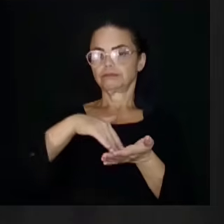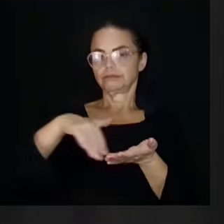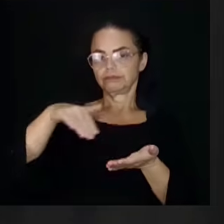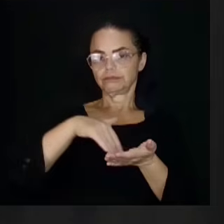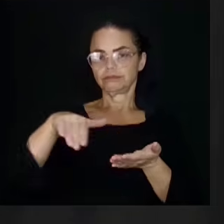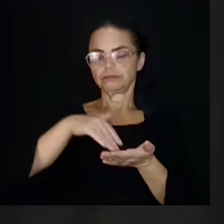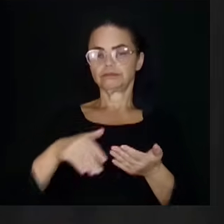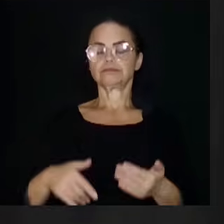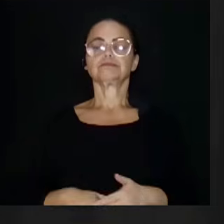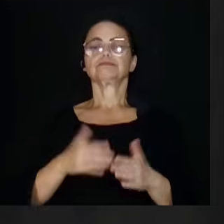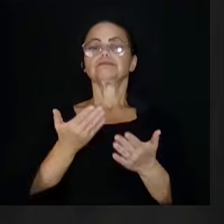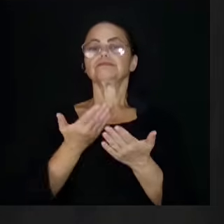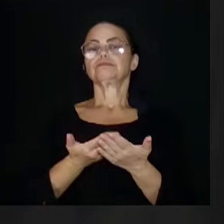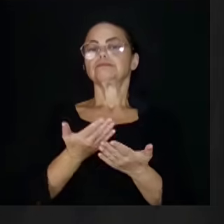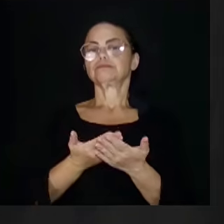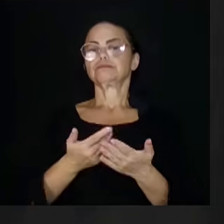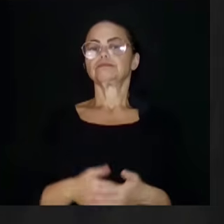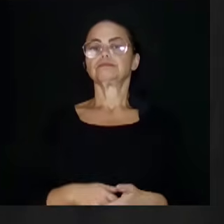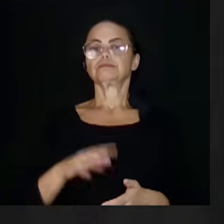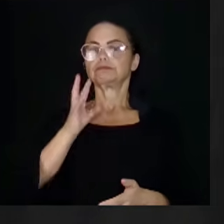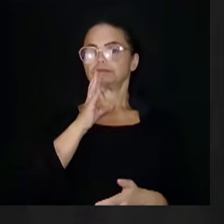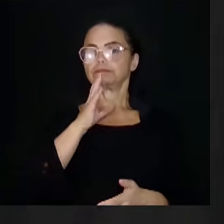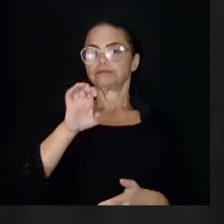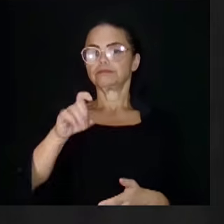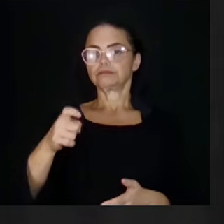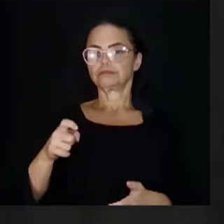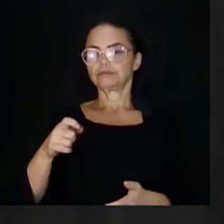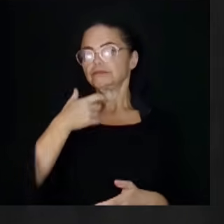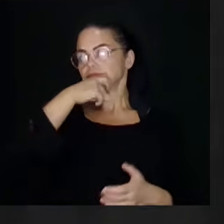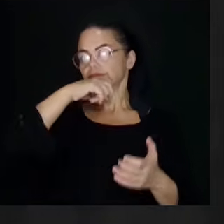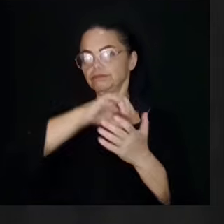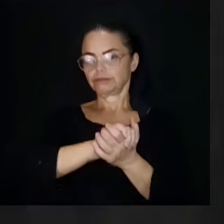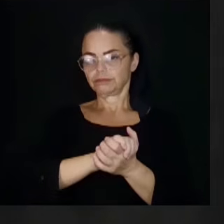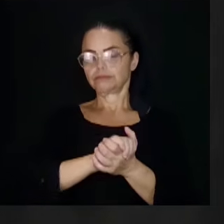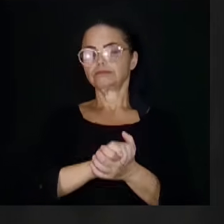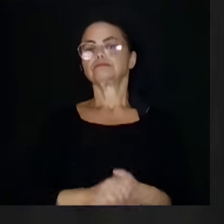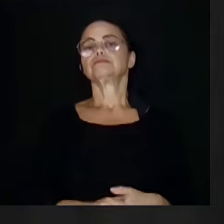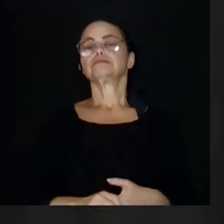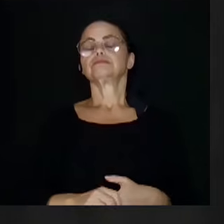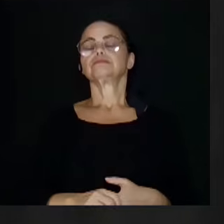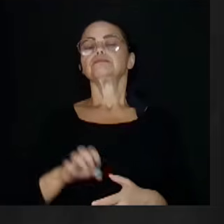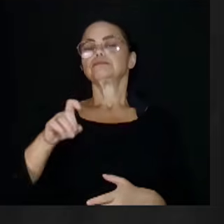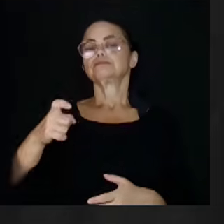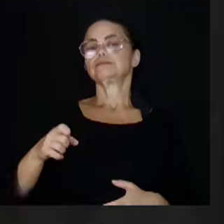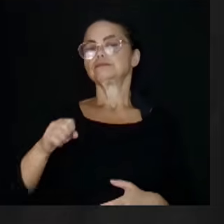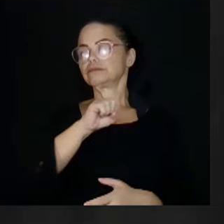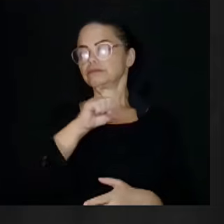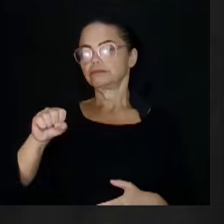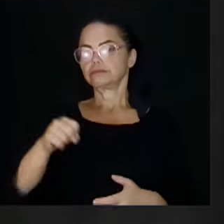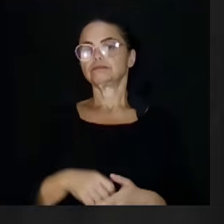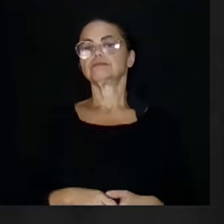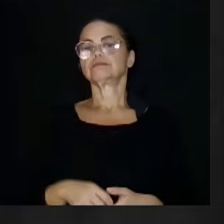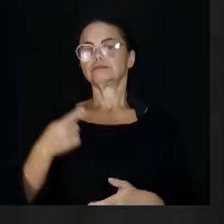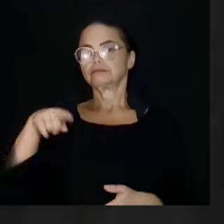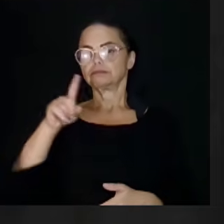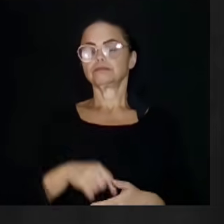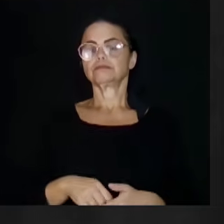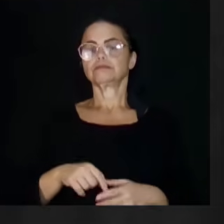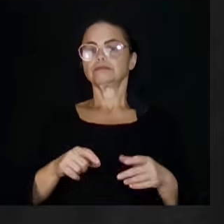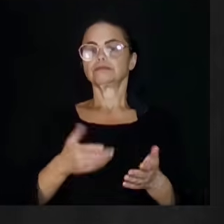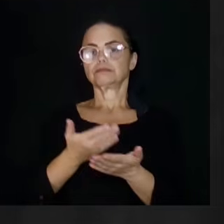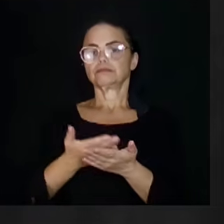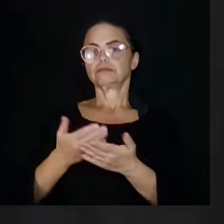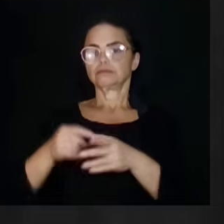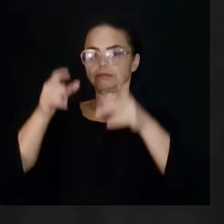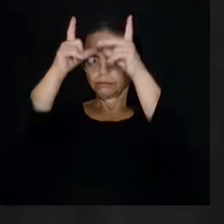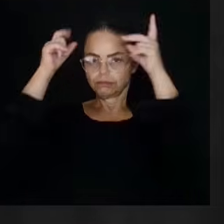né? Aí conheci meu ex-marido e aí minha ex-sogra, ela era da enfermagem. Então ela falava assim pra mim, vai fazer enfermagem, vai fazer auxiliar de enfermagem, porque